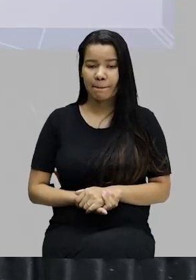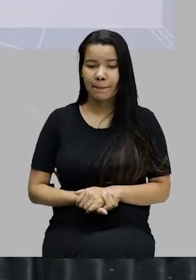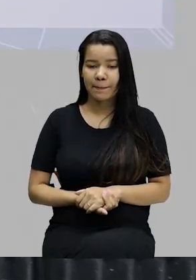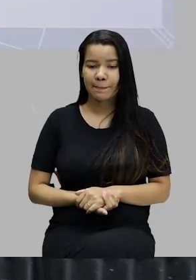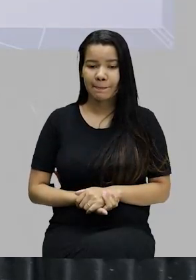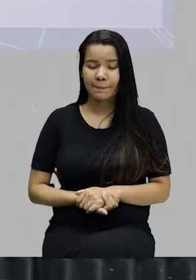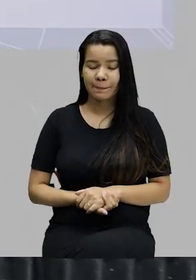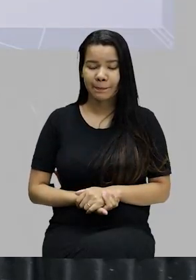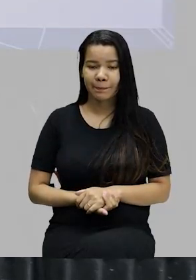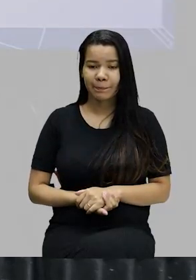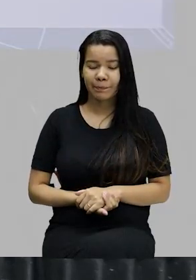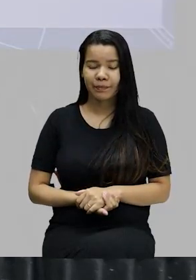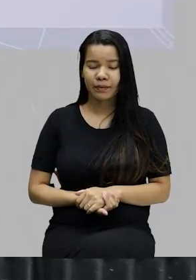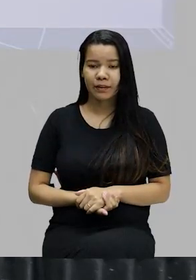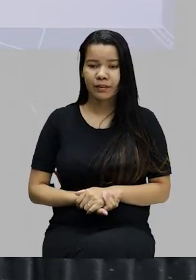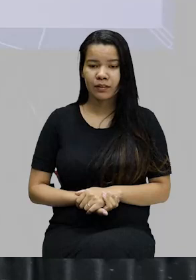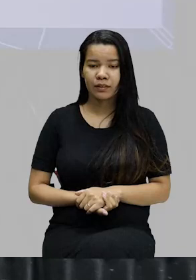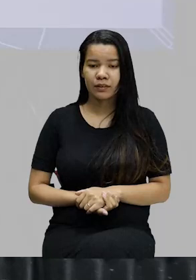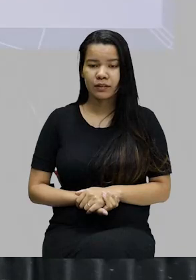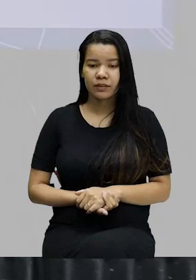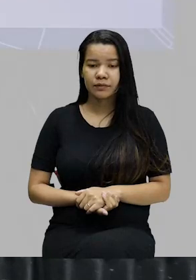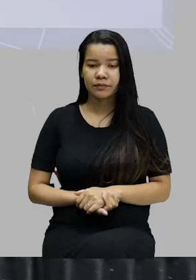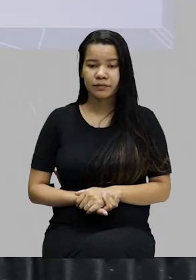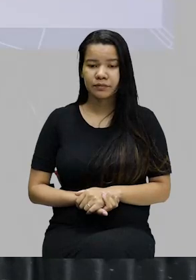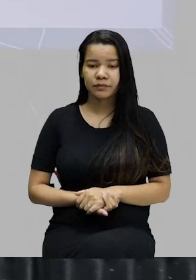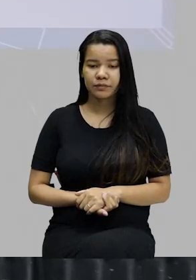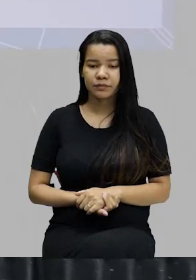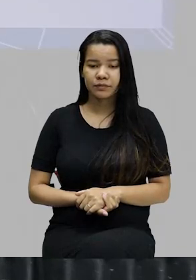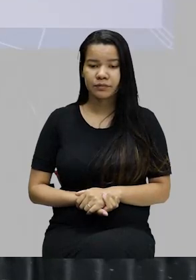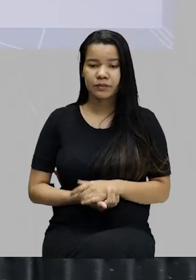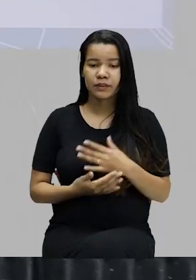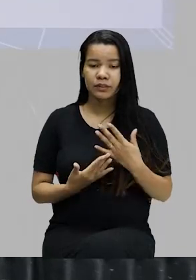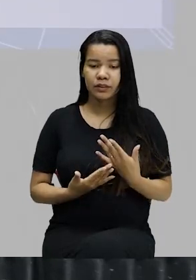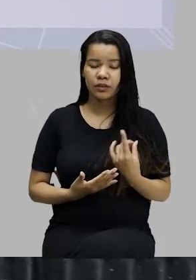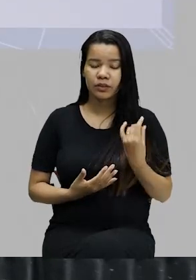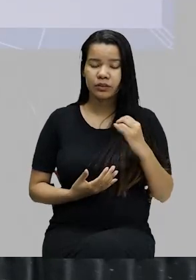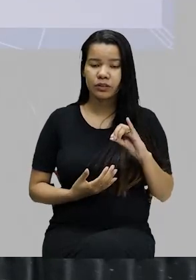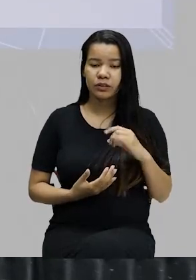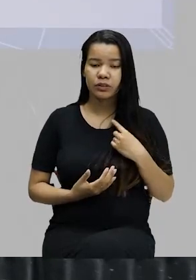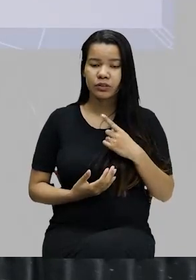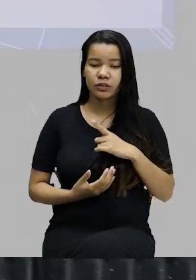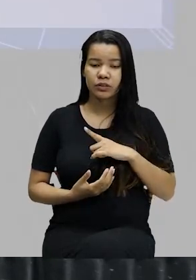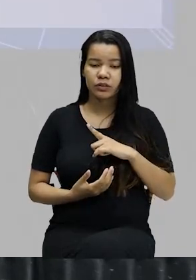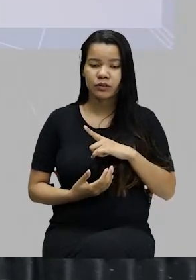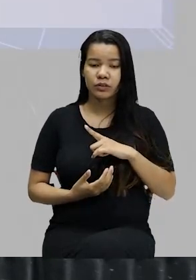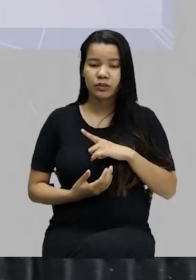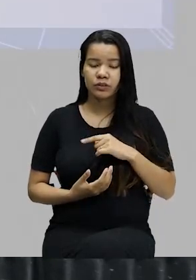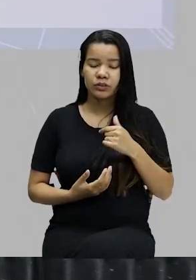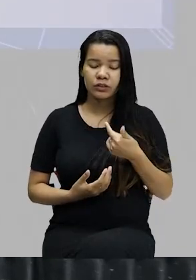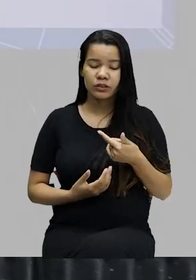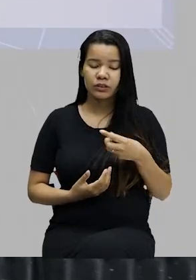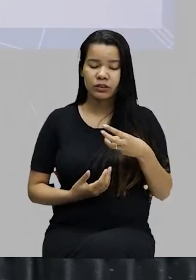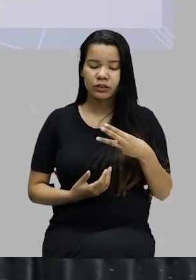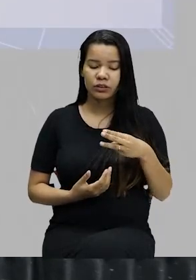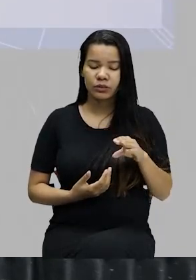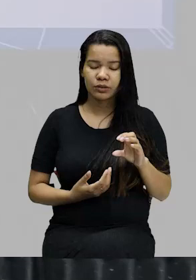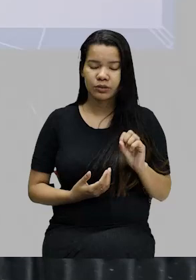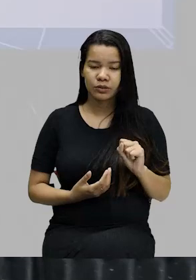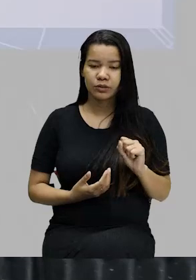atômica 238 U. Então, se a gente tiver 238